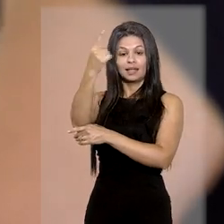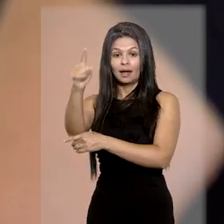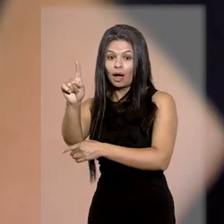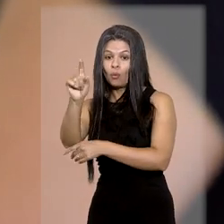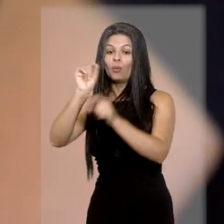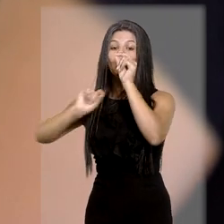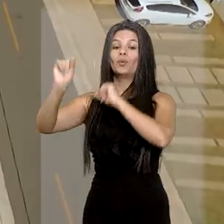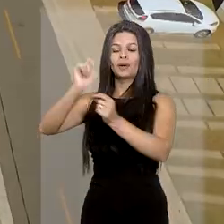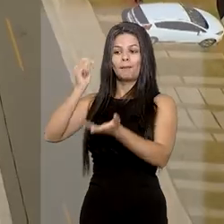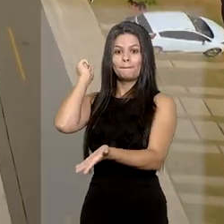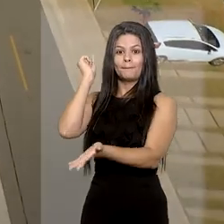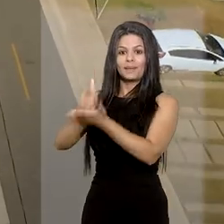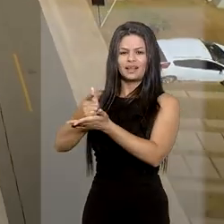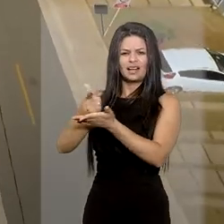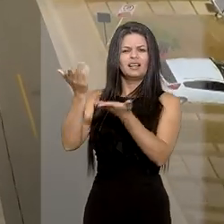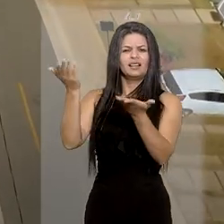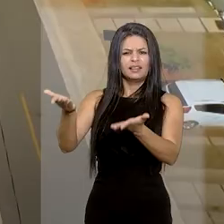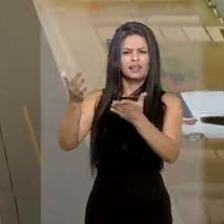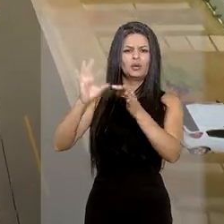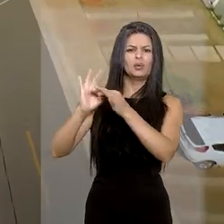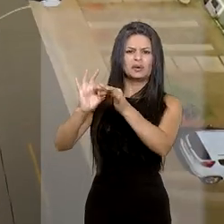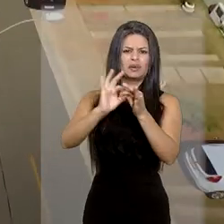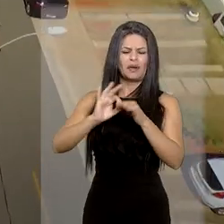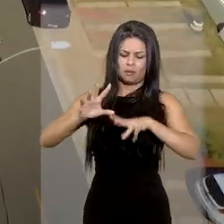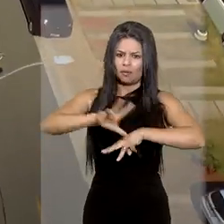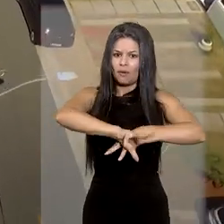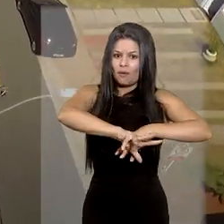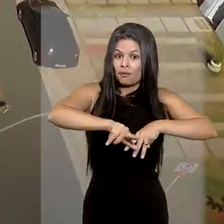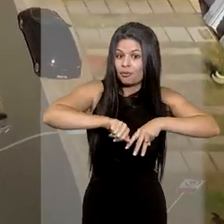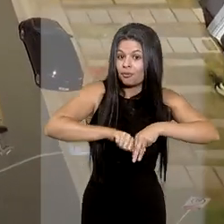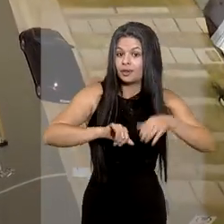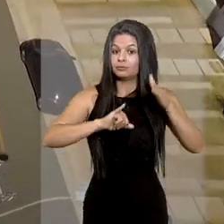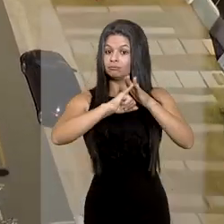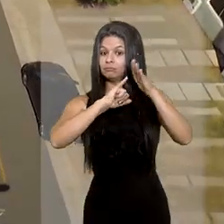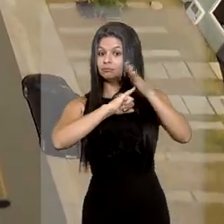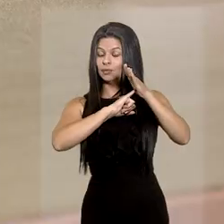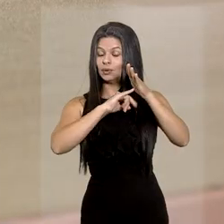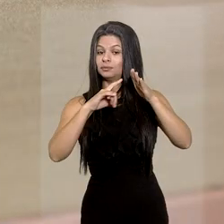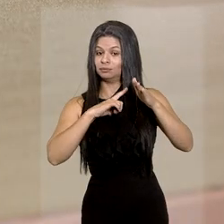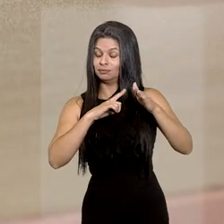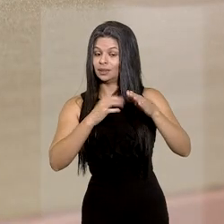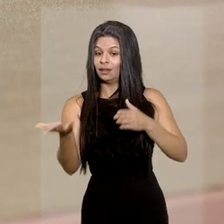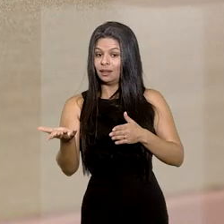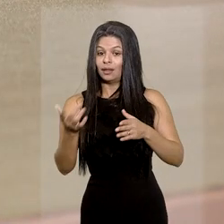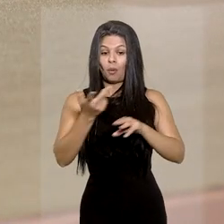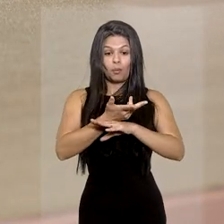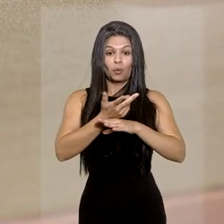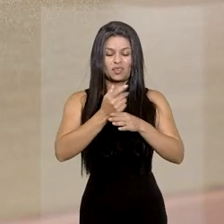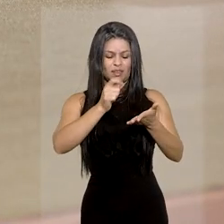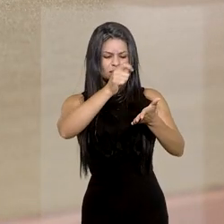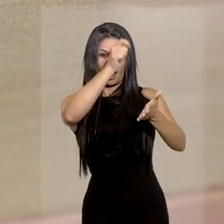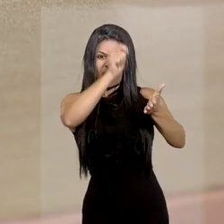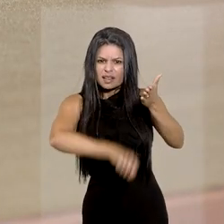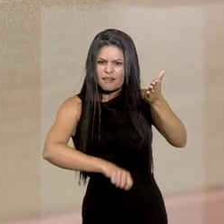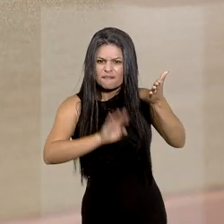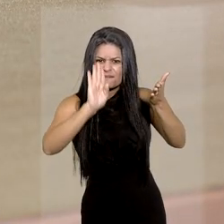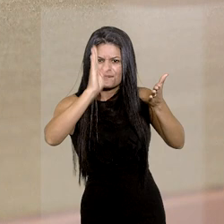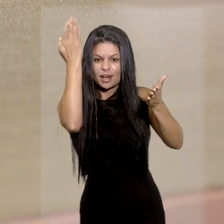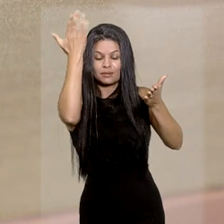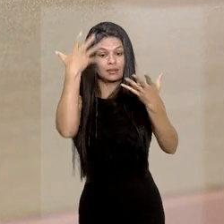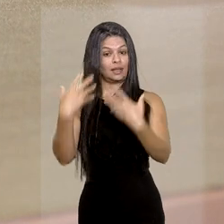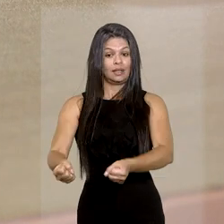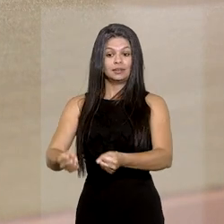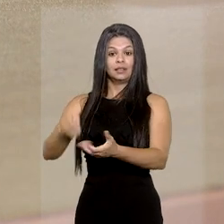danos morais e materiais causados pela alienação fraudulenta de um imóvel dele por meio de procuração com a assinatura falsa